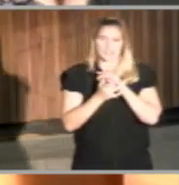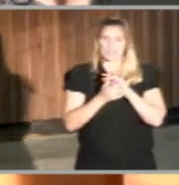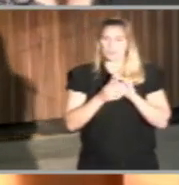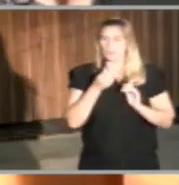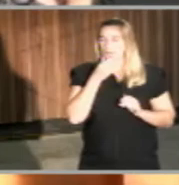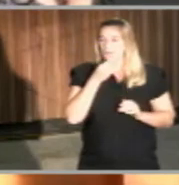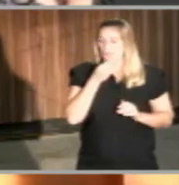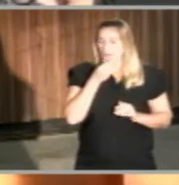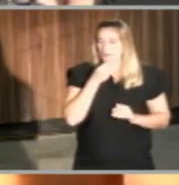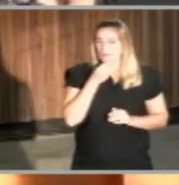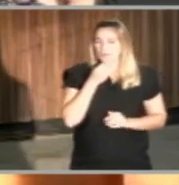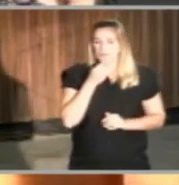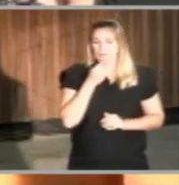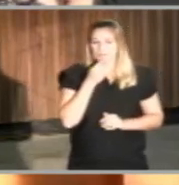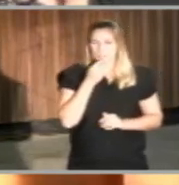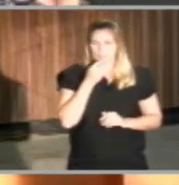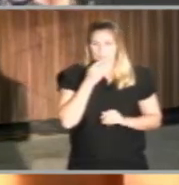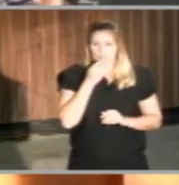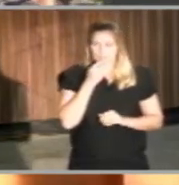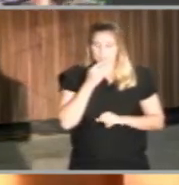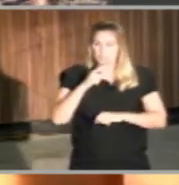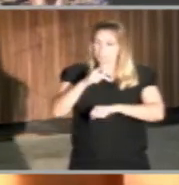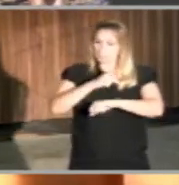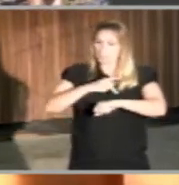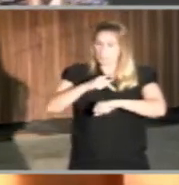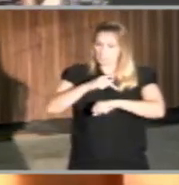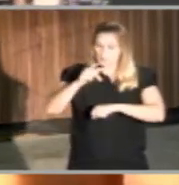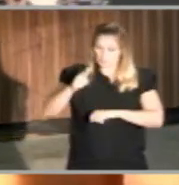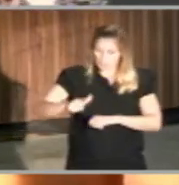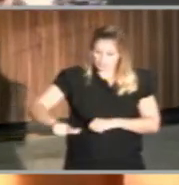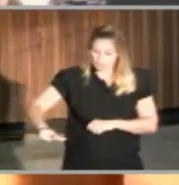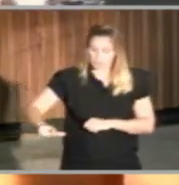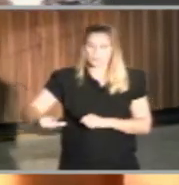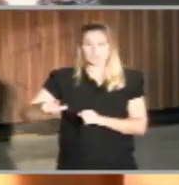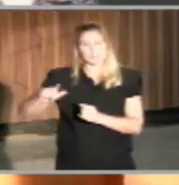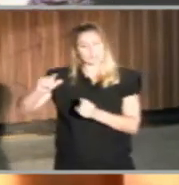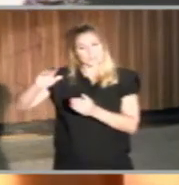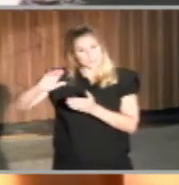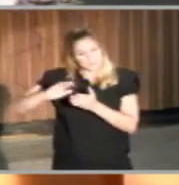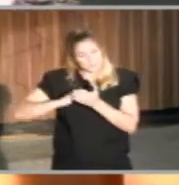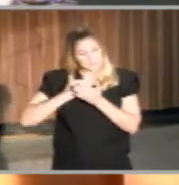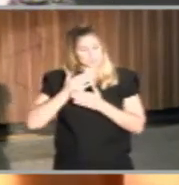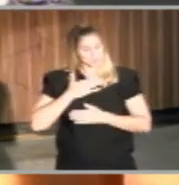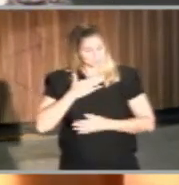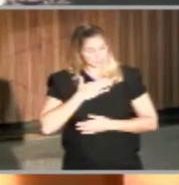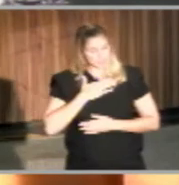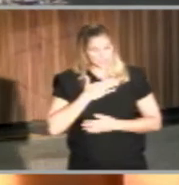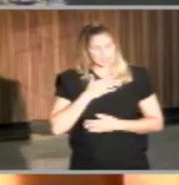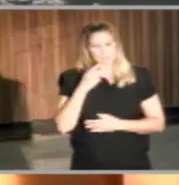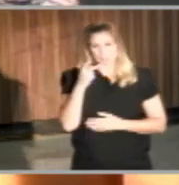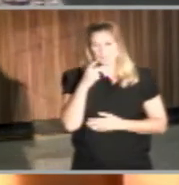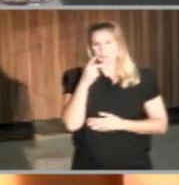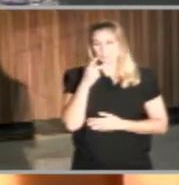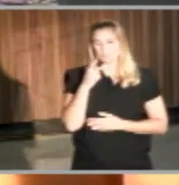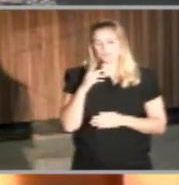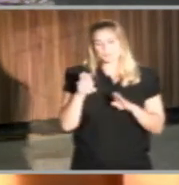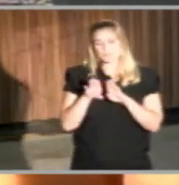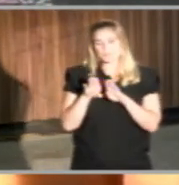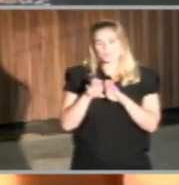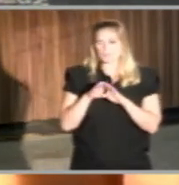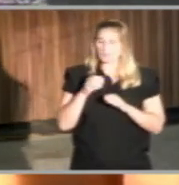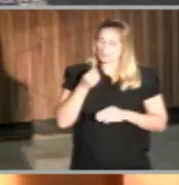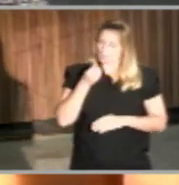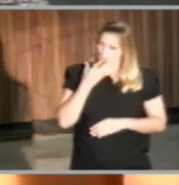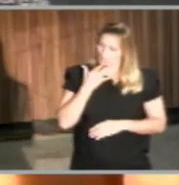bom que eu posso participar do culto junto com os irmãos. Louvado seja o Senhor por esse ministério. Agora vamos colocar nas mãos